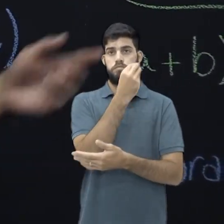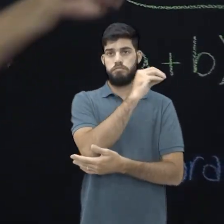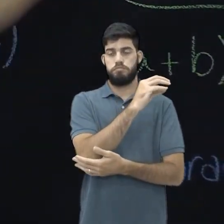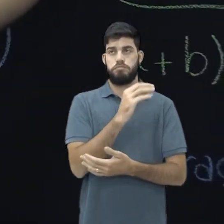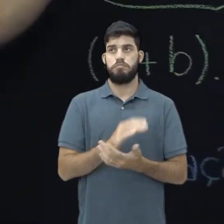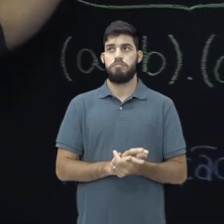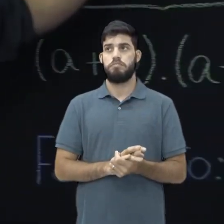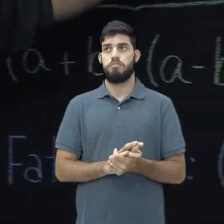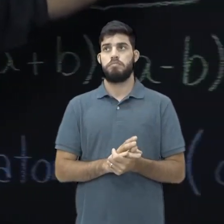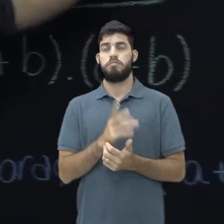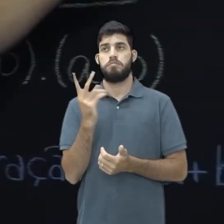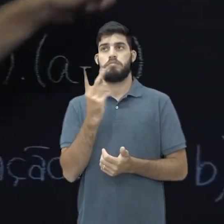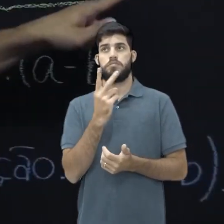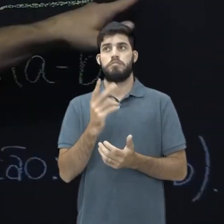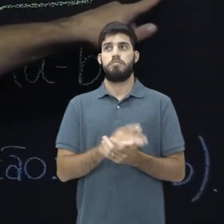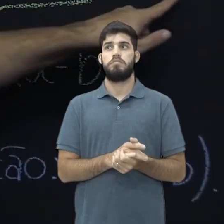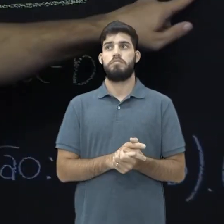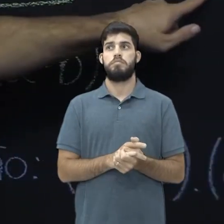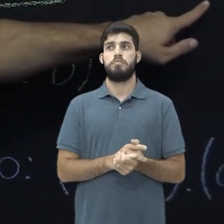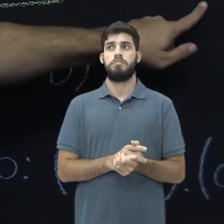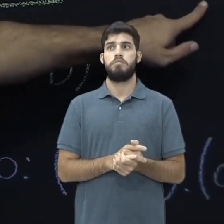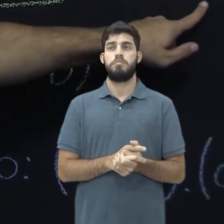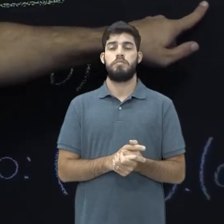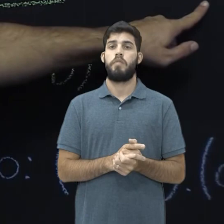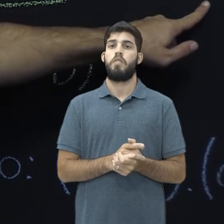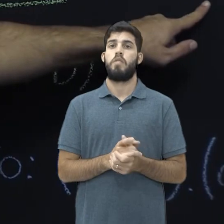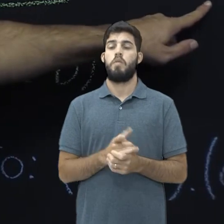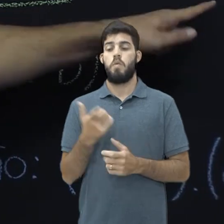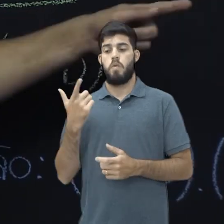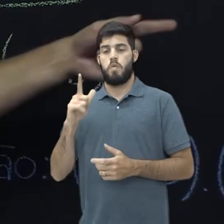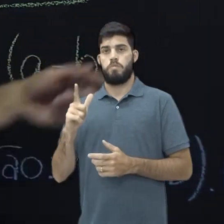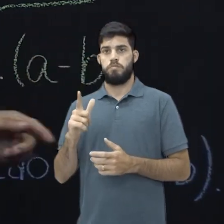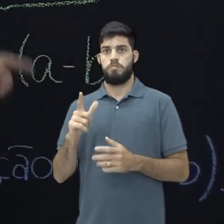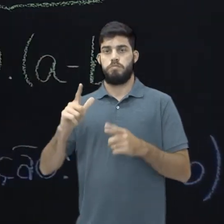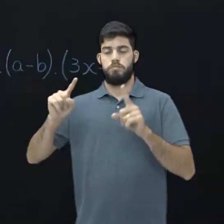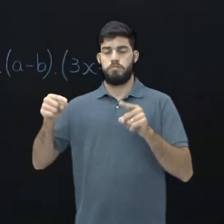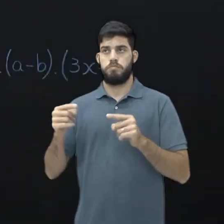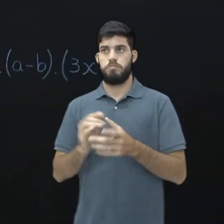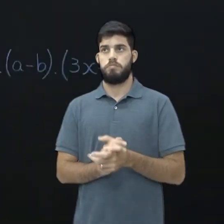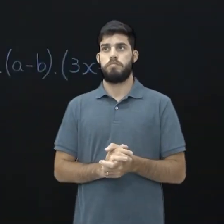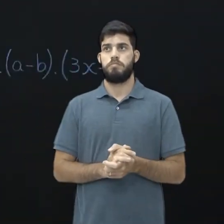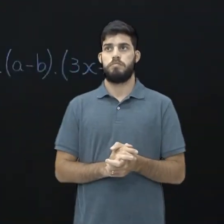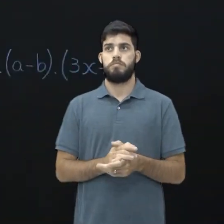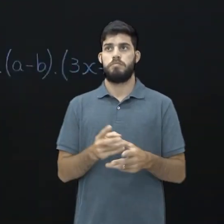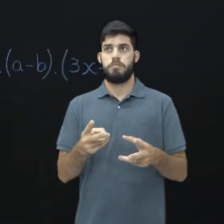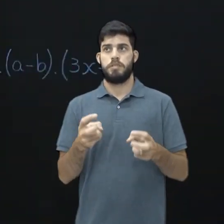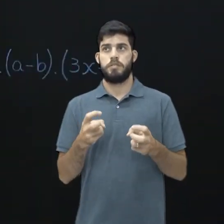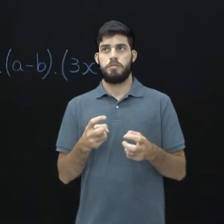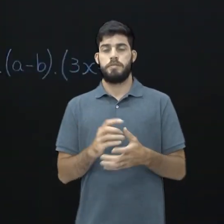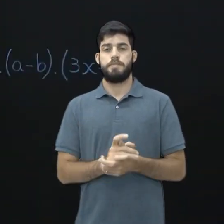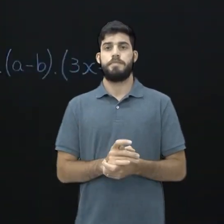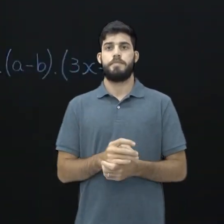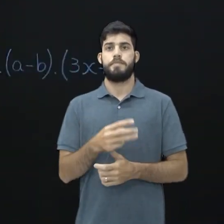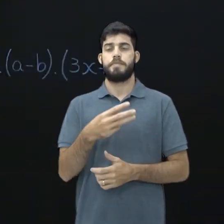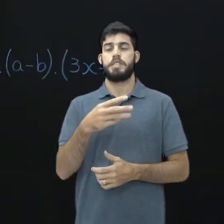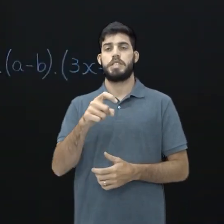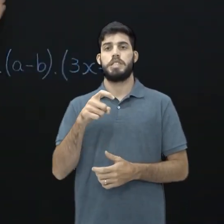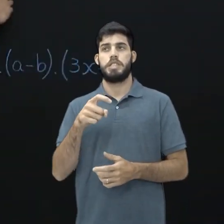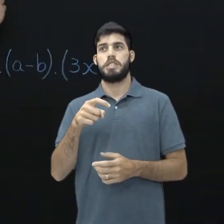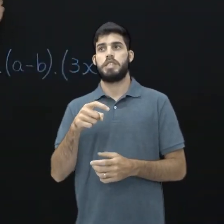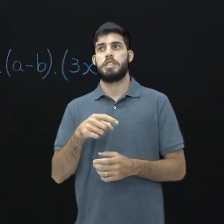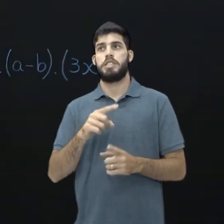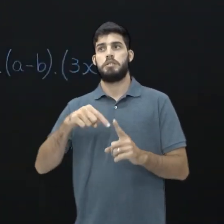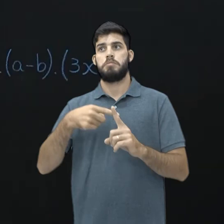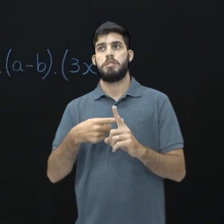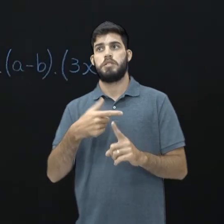dos dois, multiplicando, formarão outro parêntese. Sendo assim, reparem que aqui eu tenho 3x e aqui eu tenho mais